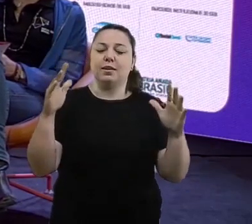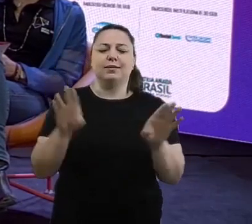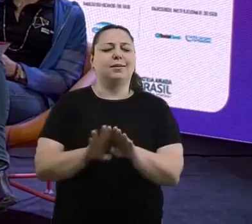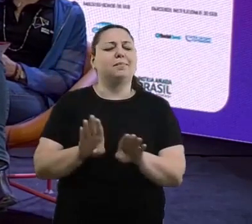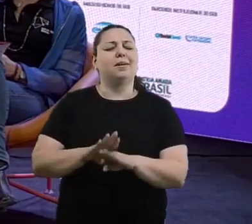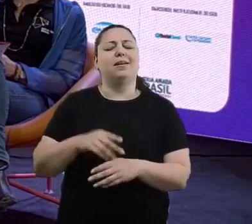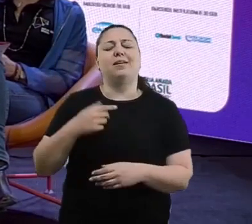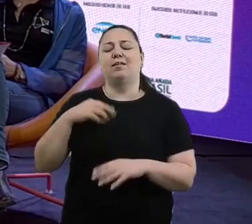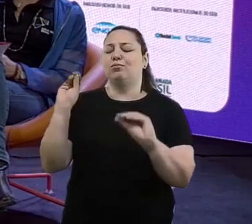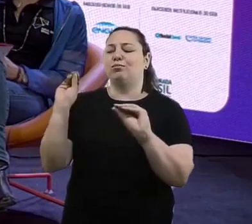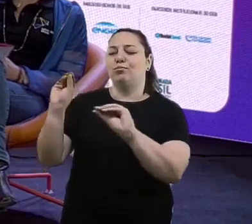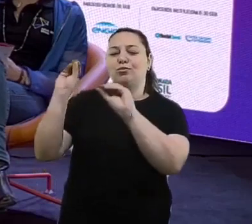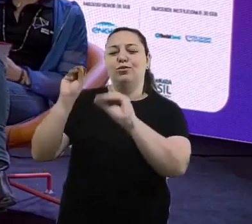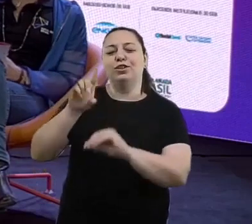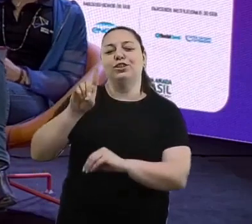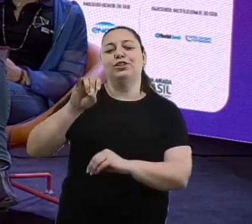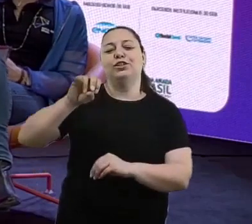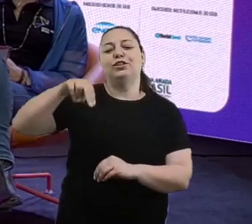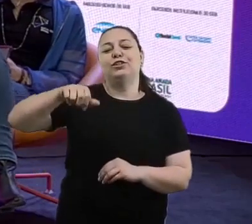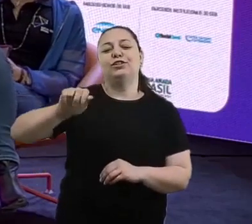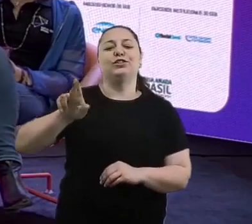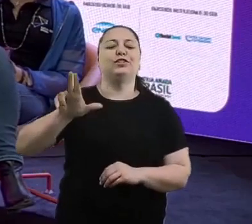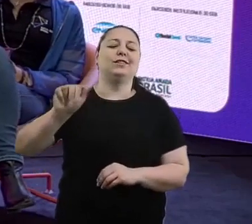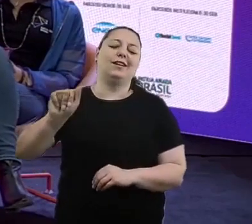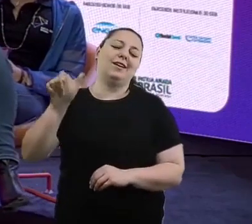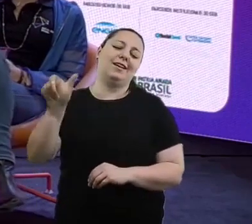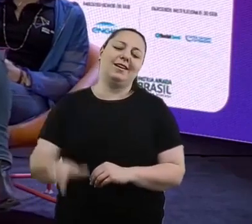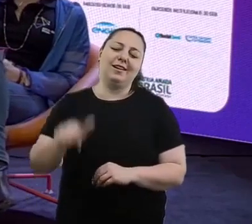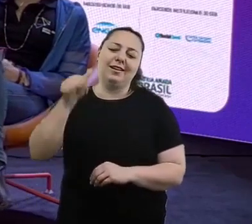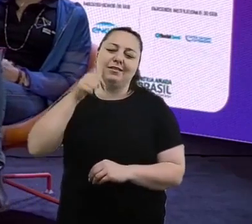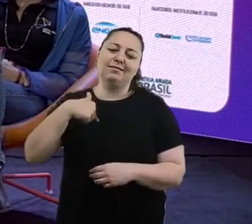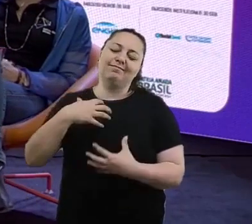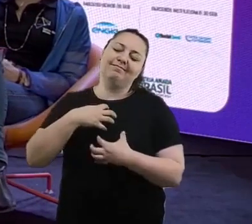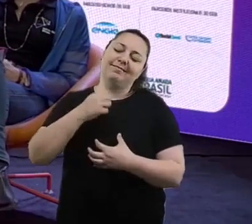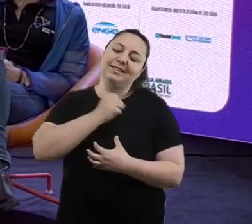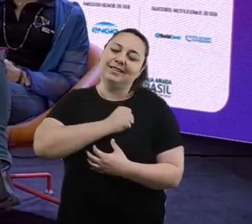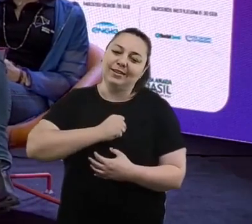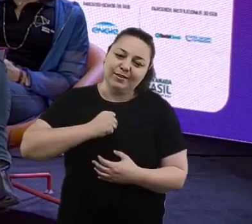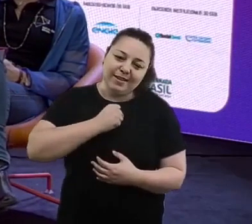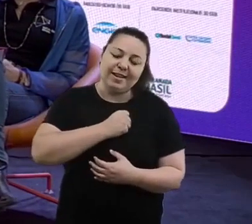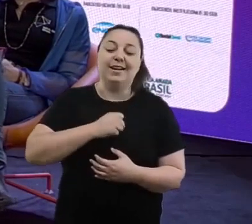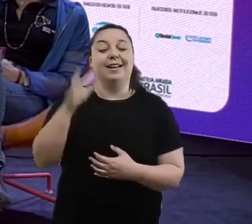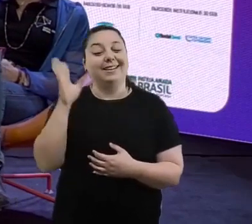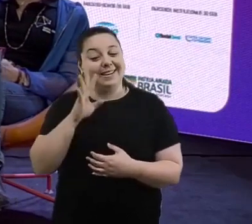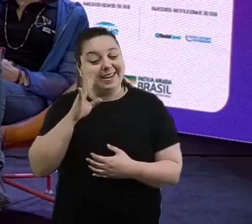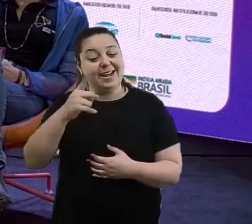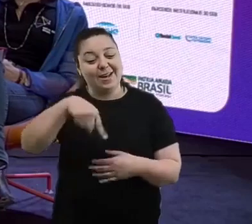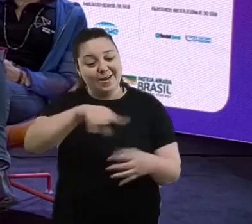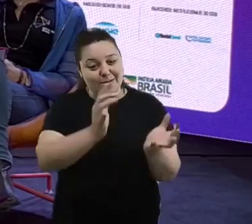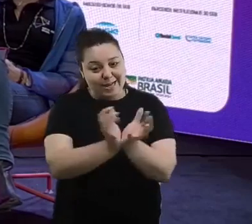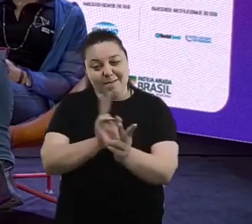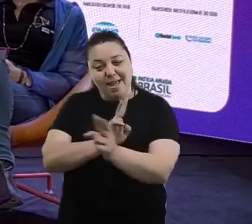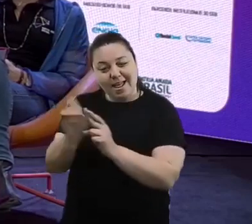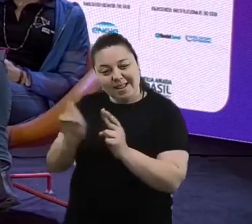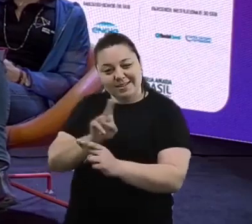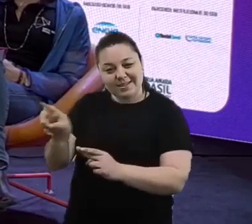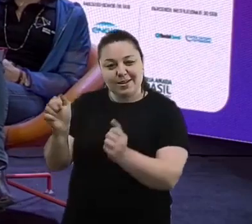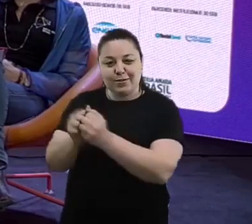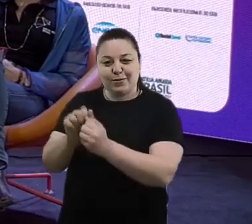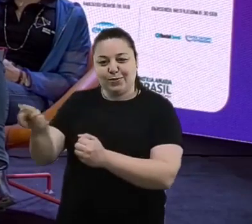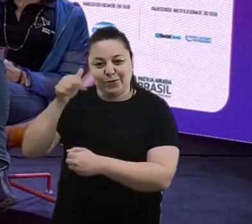proteína animal no mercado. Também trabalhamos sobre o aspecto da suficiência de reposição de animais para a continuidade